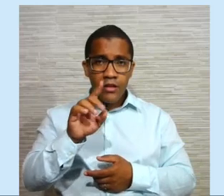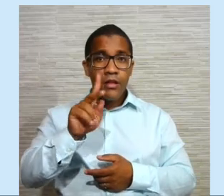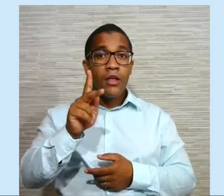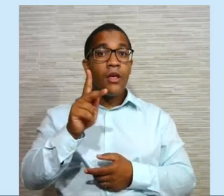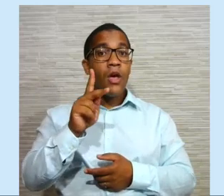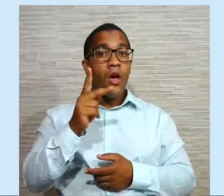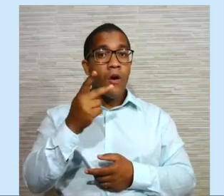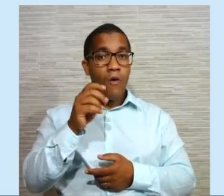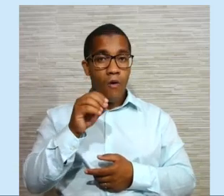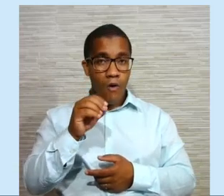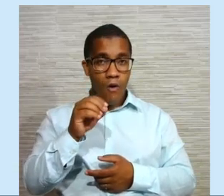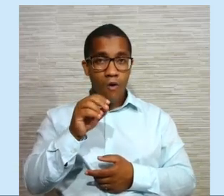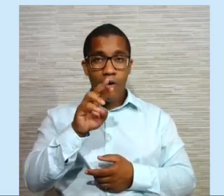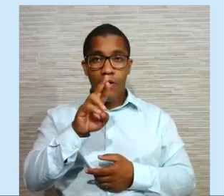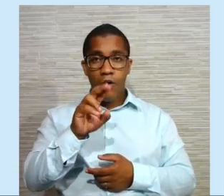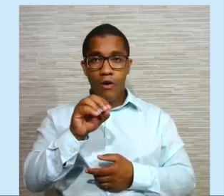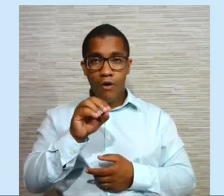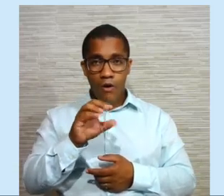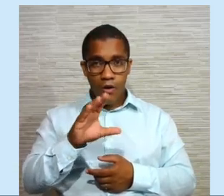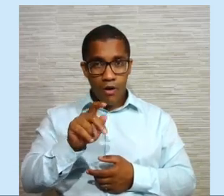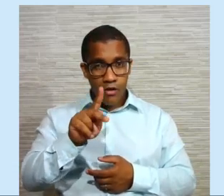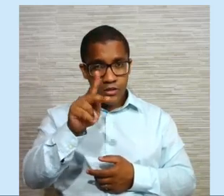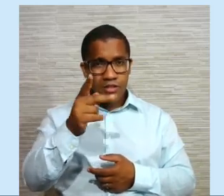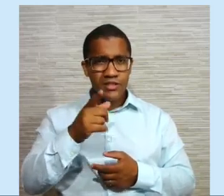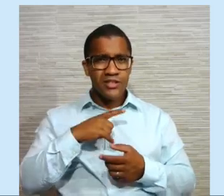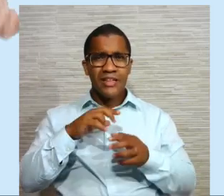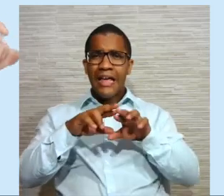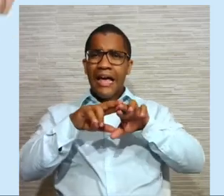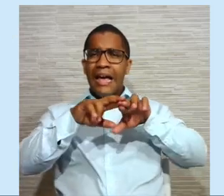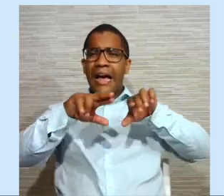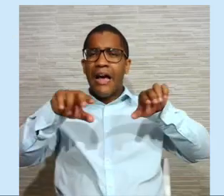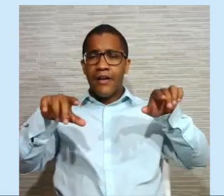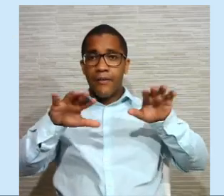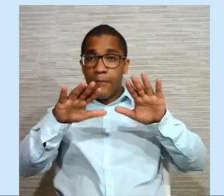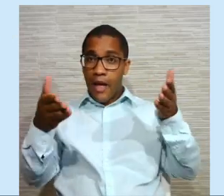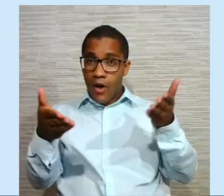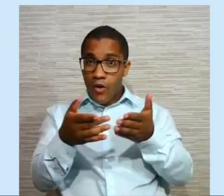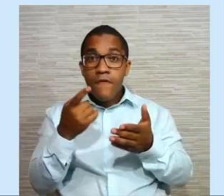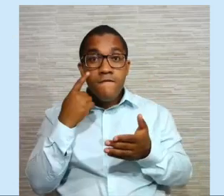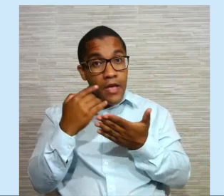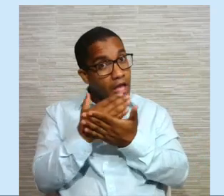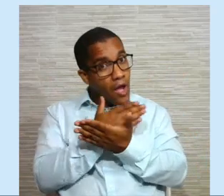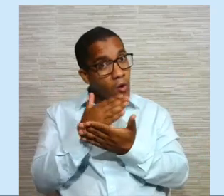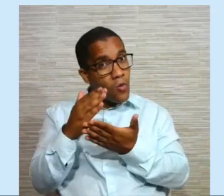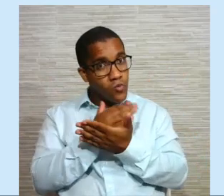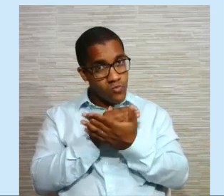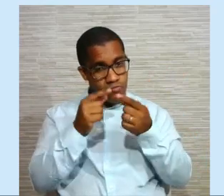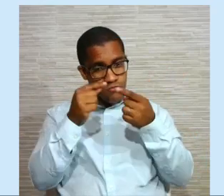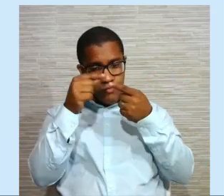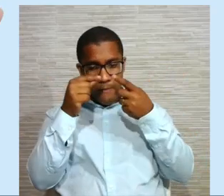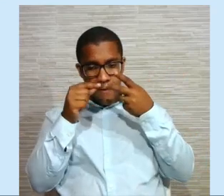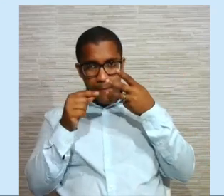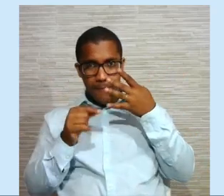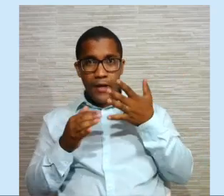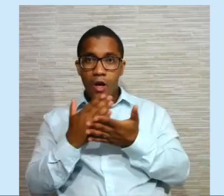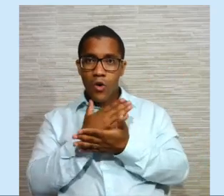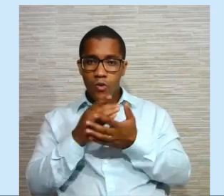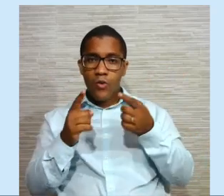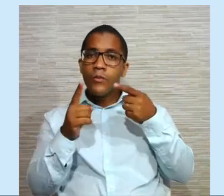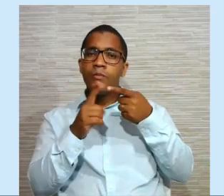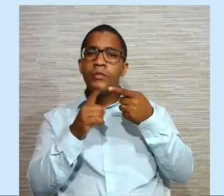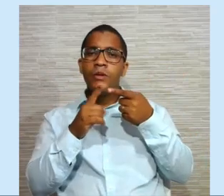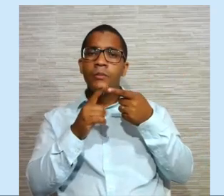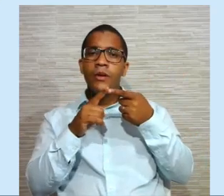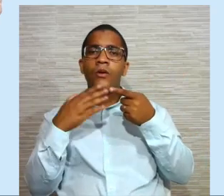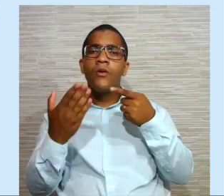metal, o rock progressivo, né? Então, a gente vai estudar apenas alguns, certo? Então, a gente vai começar